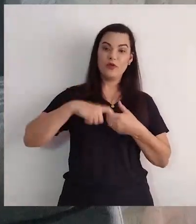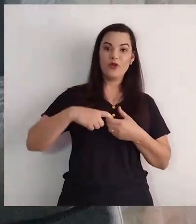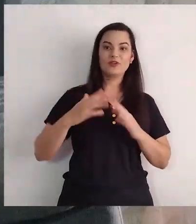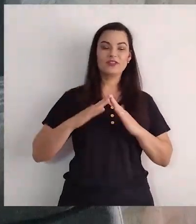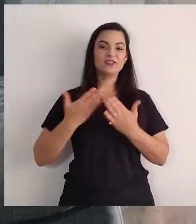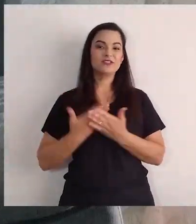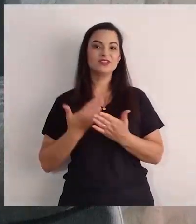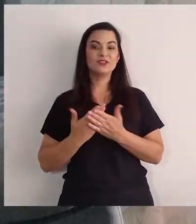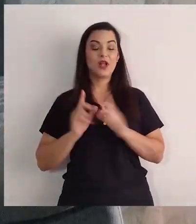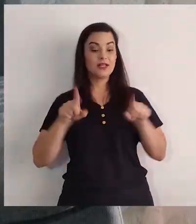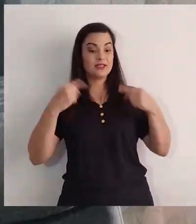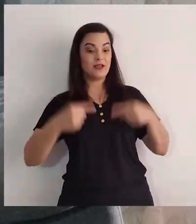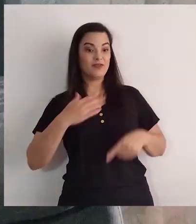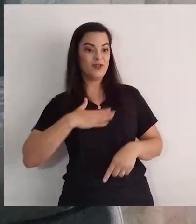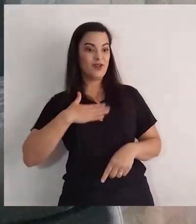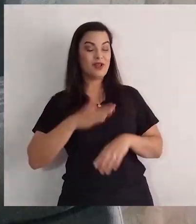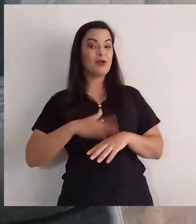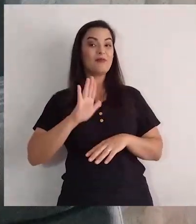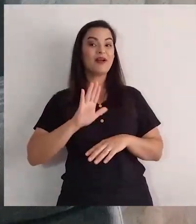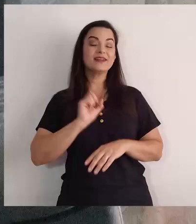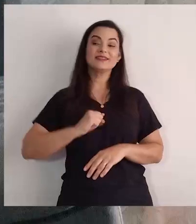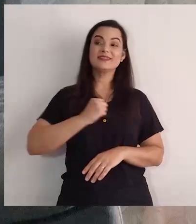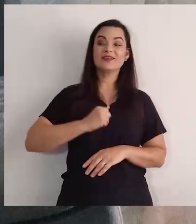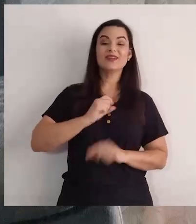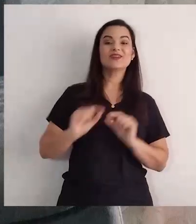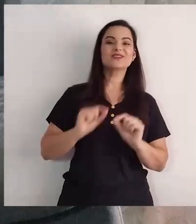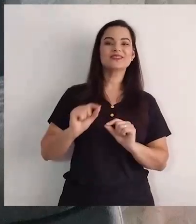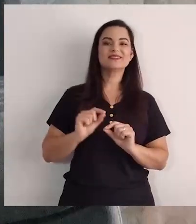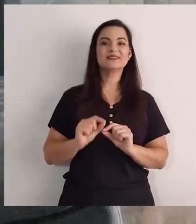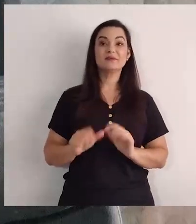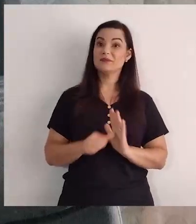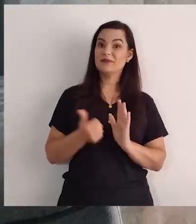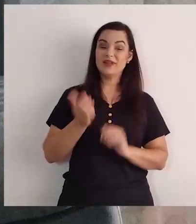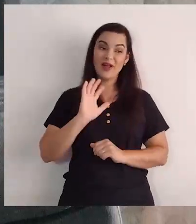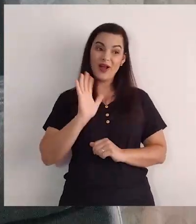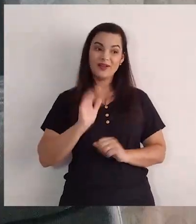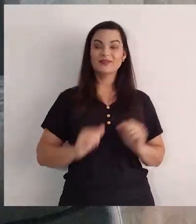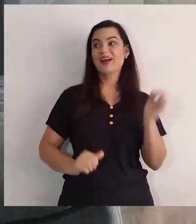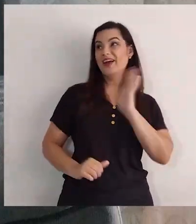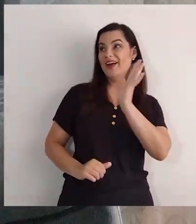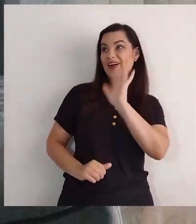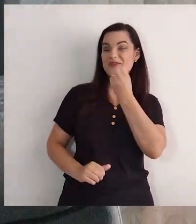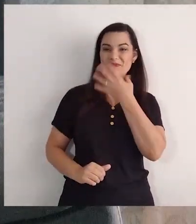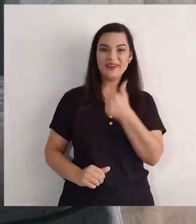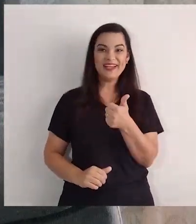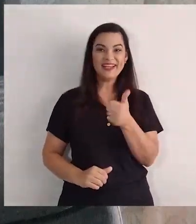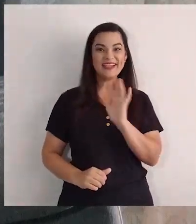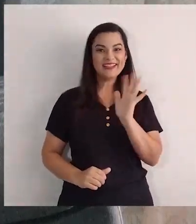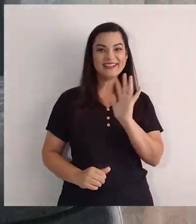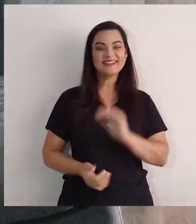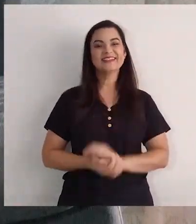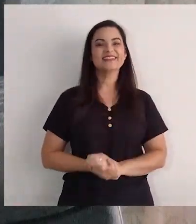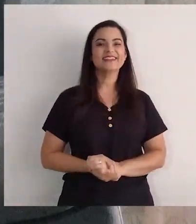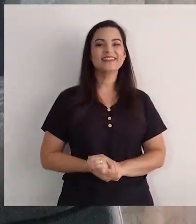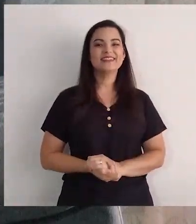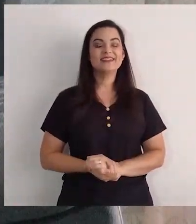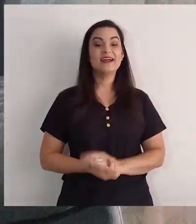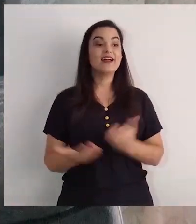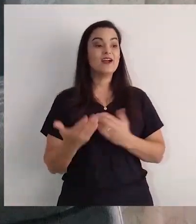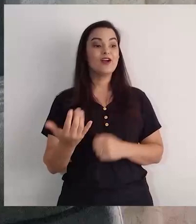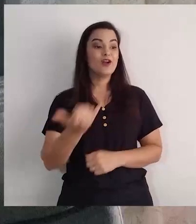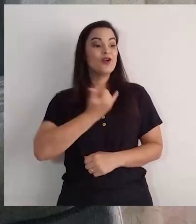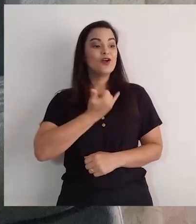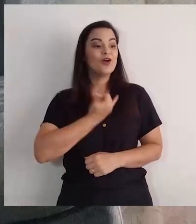sentir saudade. Então, Davi, primeira coisa, fala um oi pro pessoal, né? Oi, pessoal, tudo bem? E conta pra